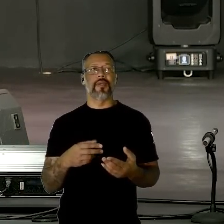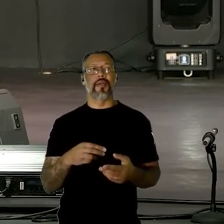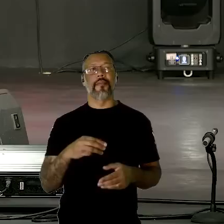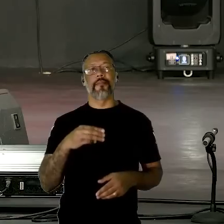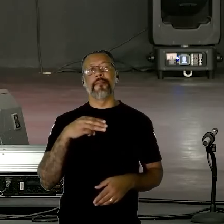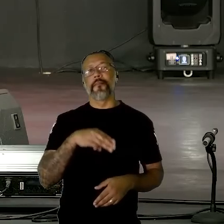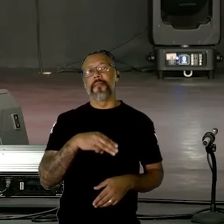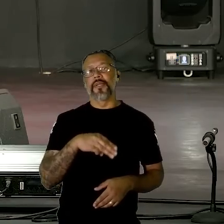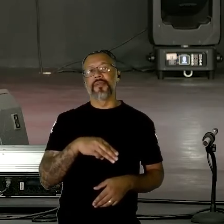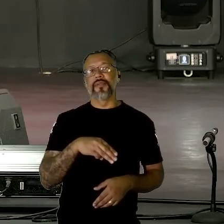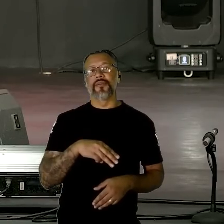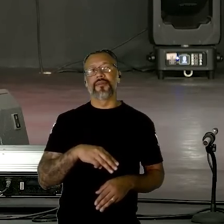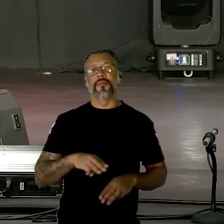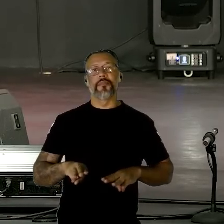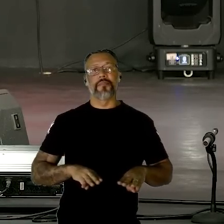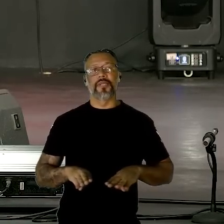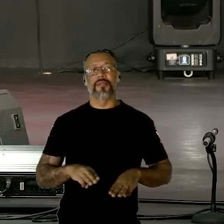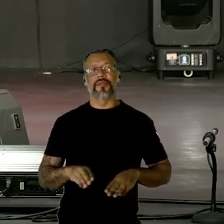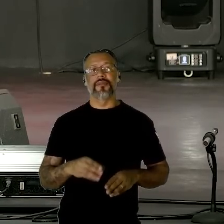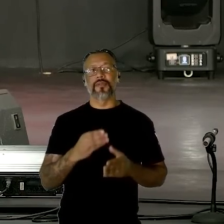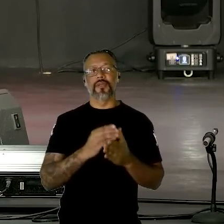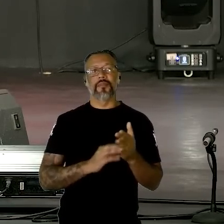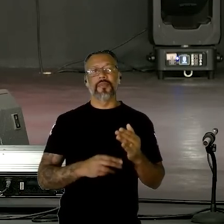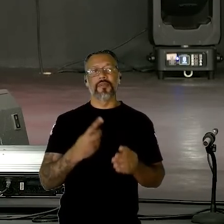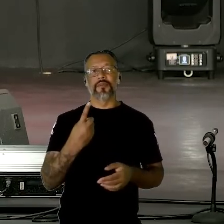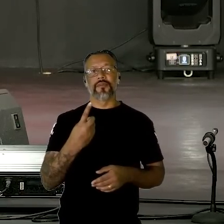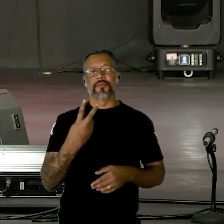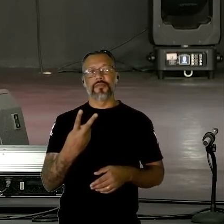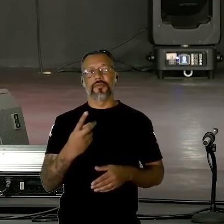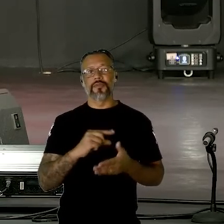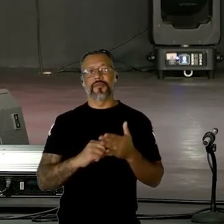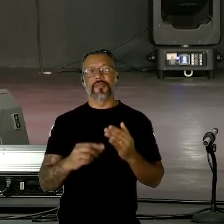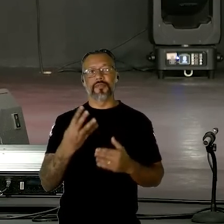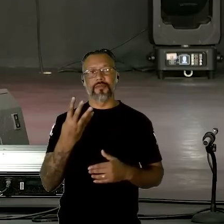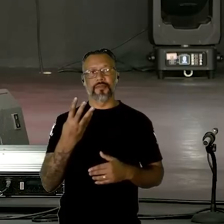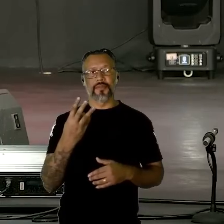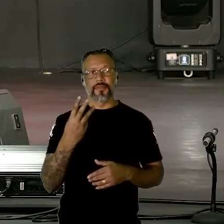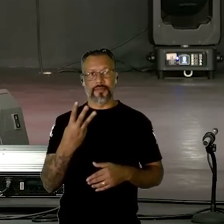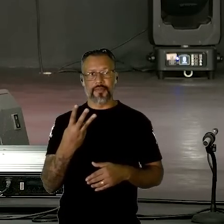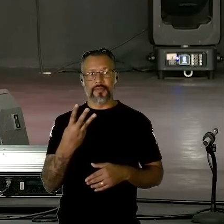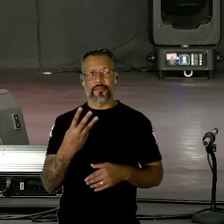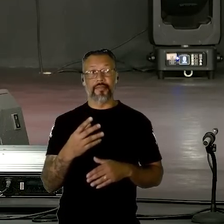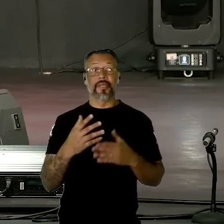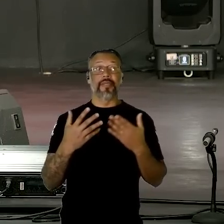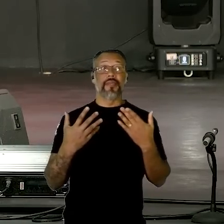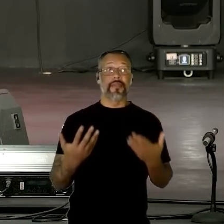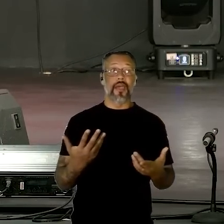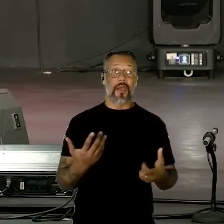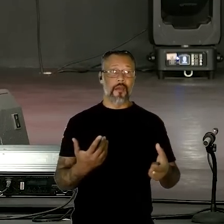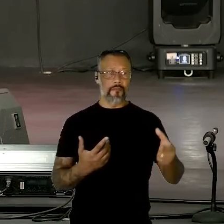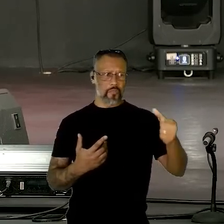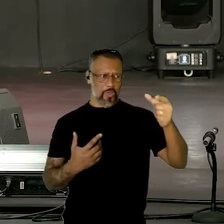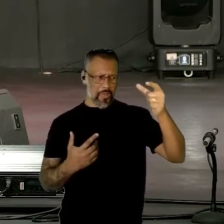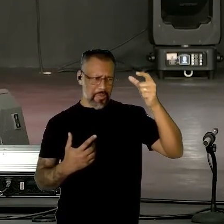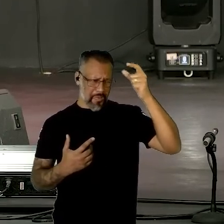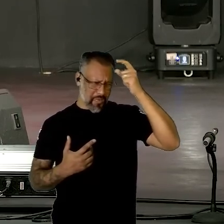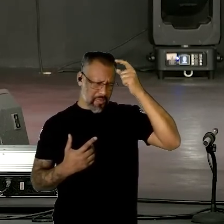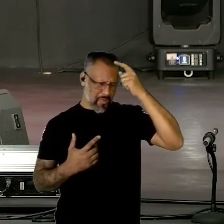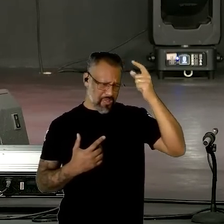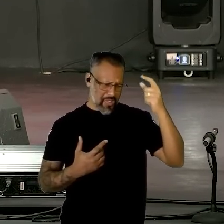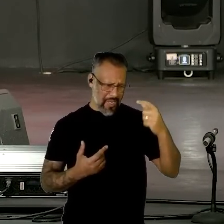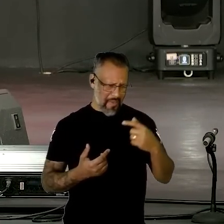43 quando o espírito imundo presta atenção nisso quando o espírito imundo sai de um